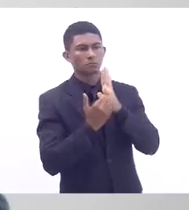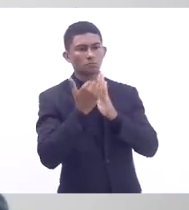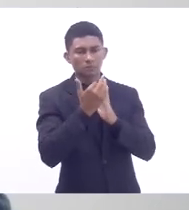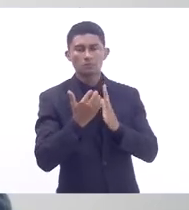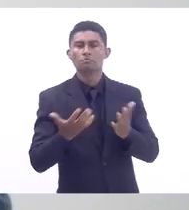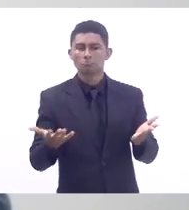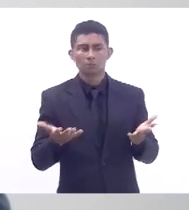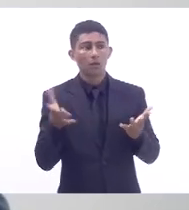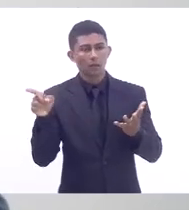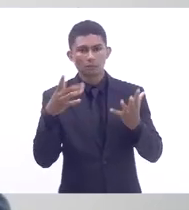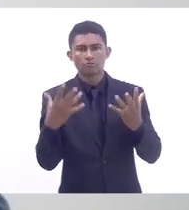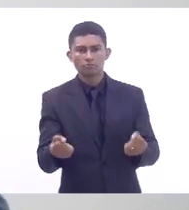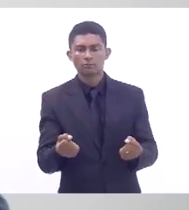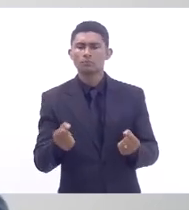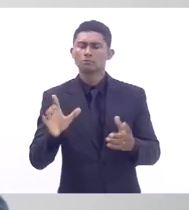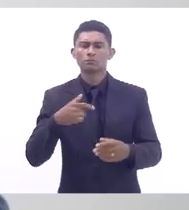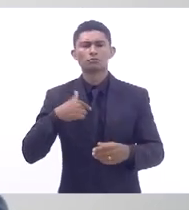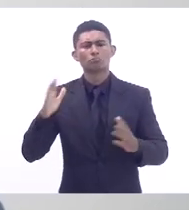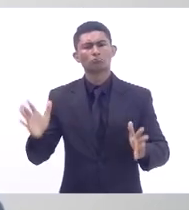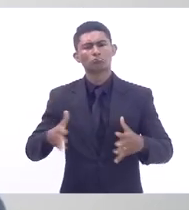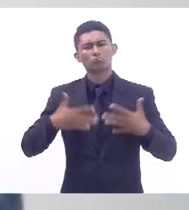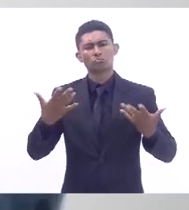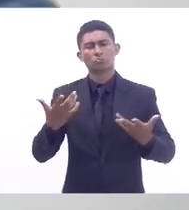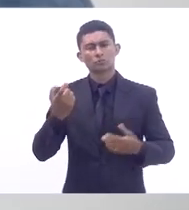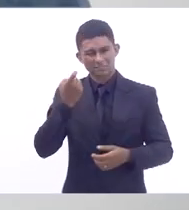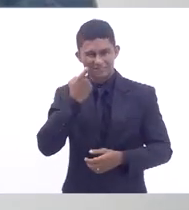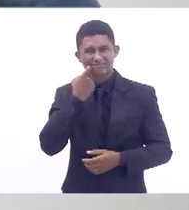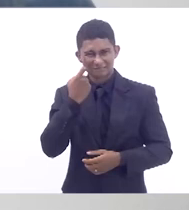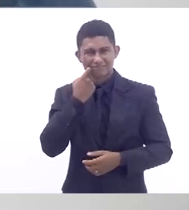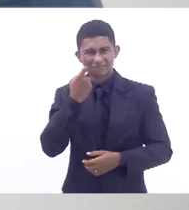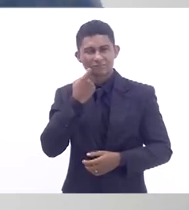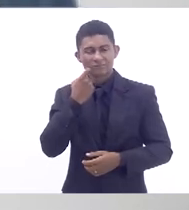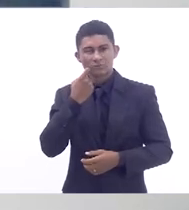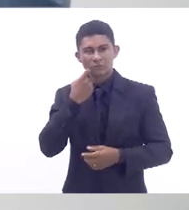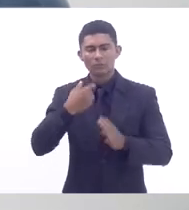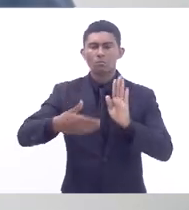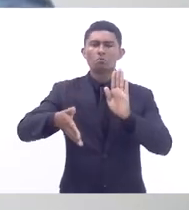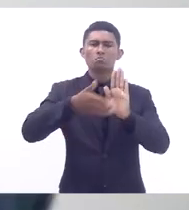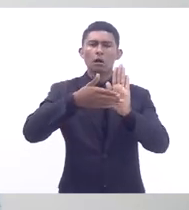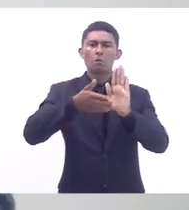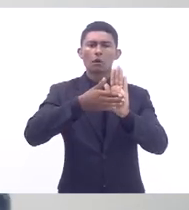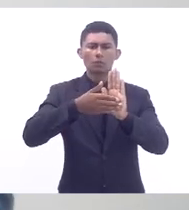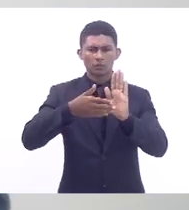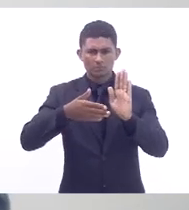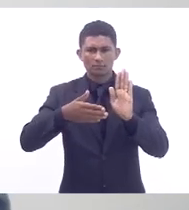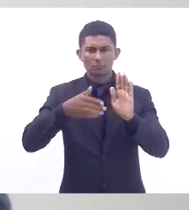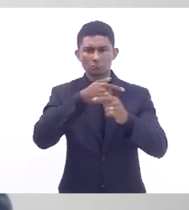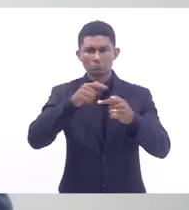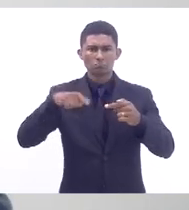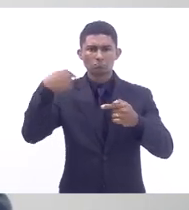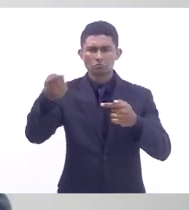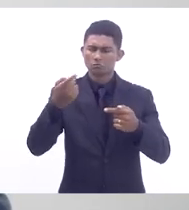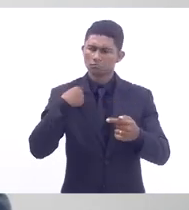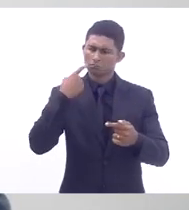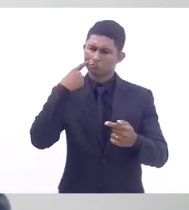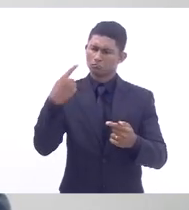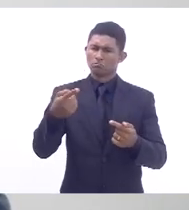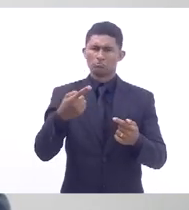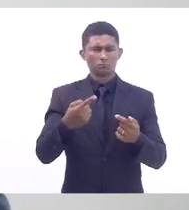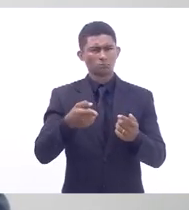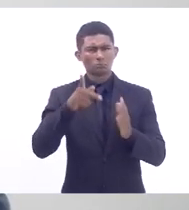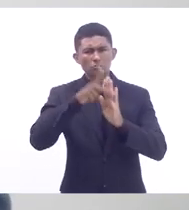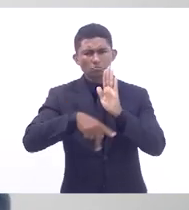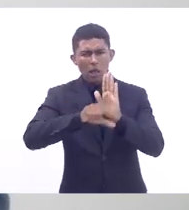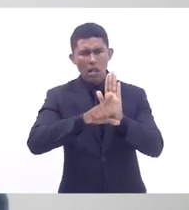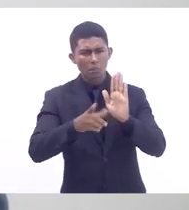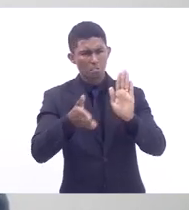metê-la plenário para nossa surpresa nas e quando eu for é publicada a pauta da semana seguinte a gente viu que isso estava em Pauta